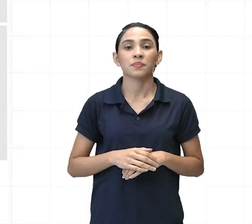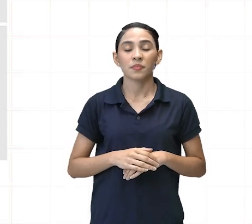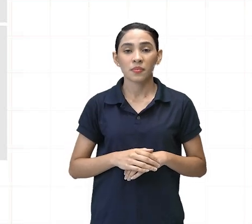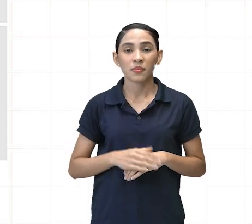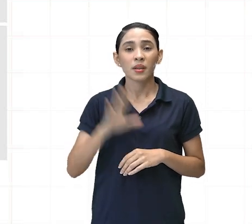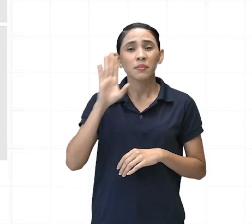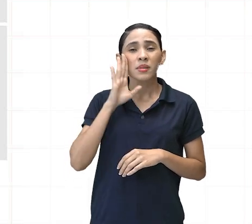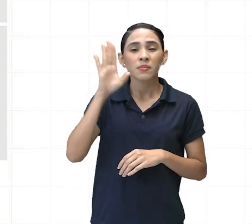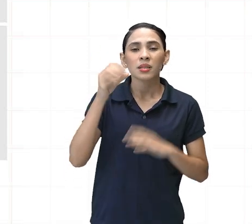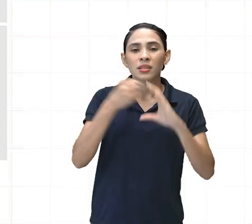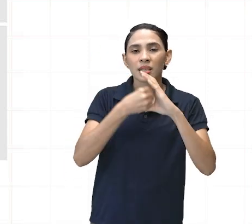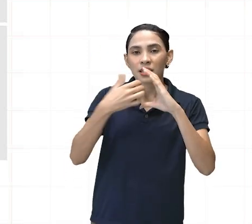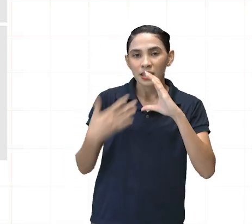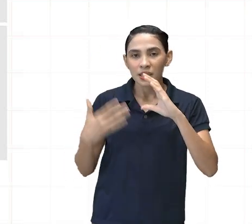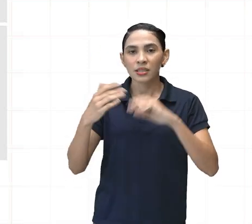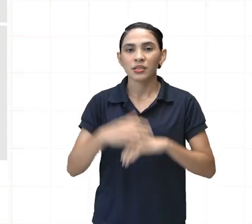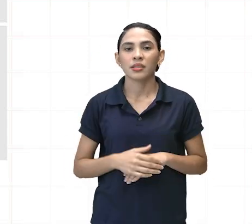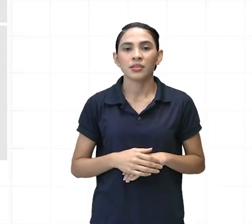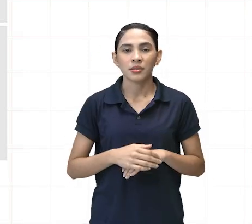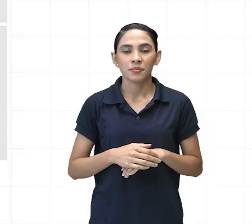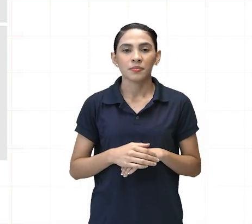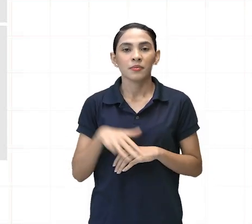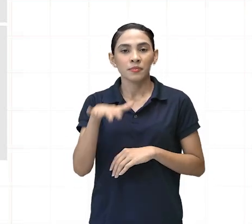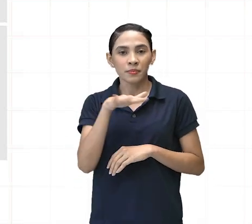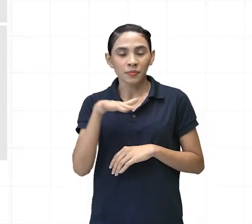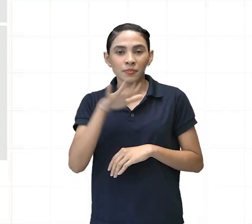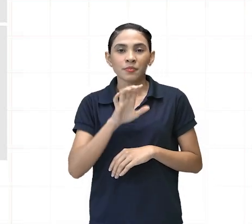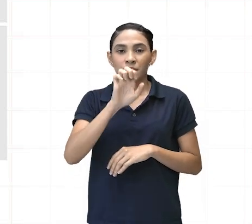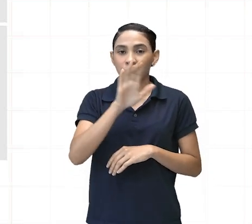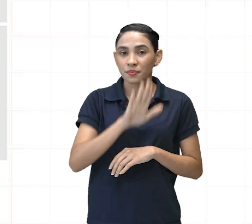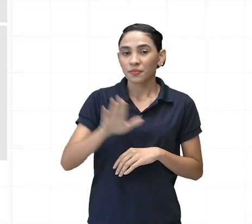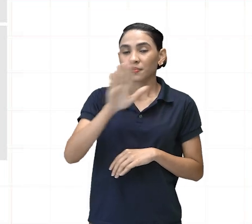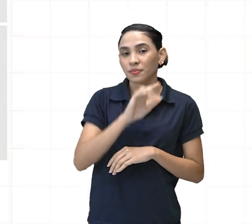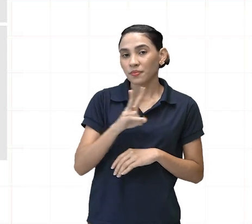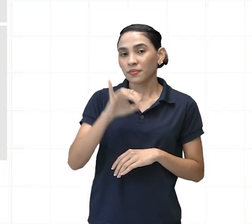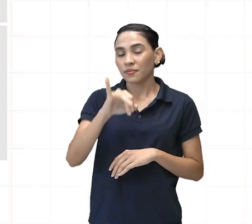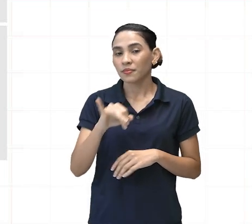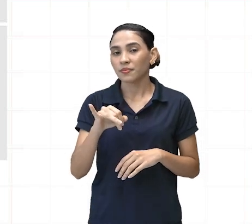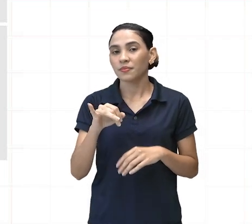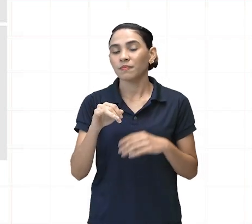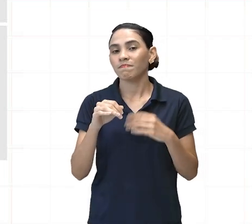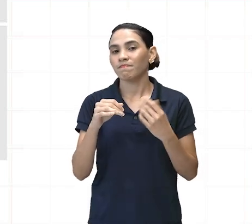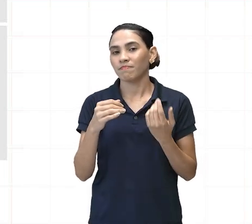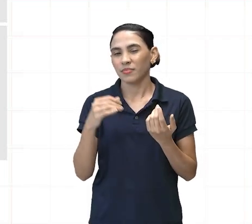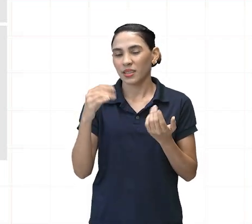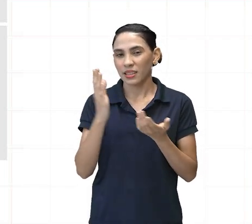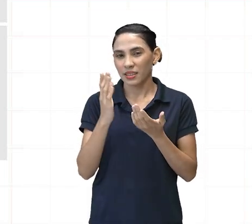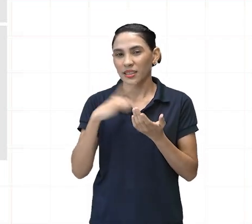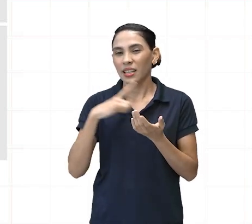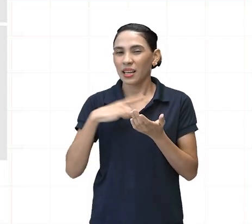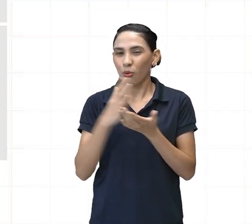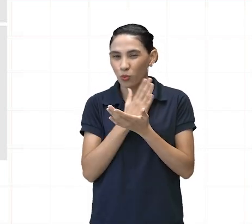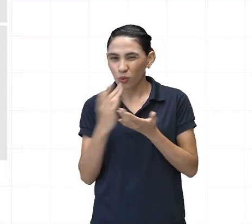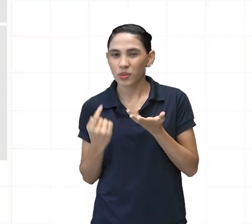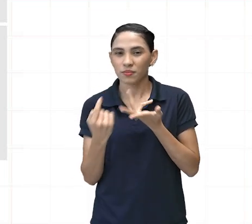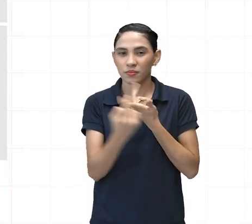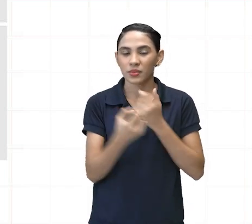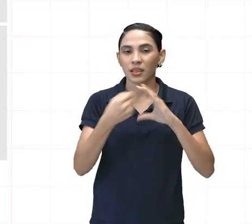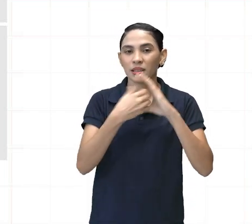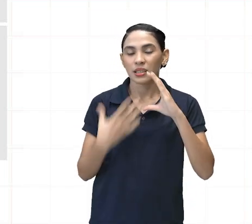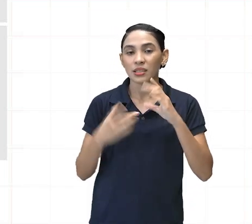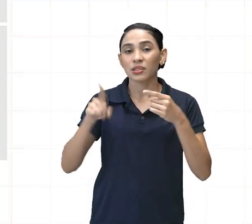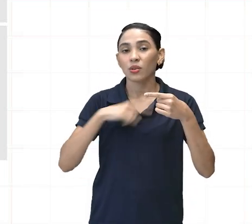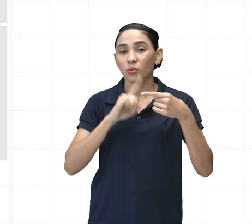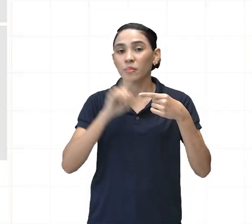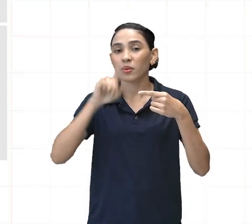Esses principais aspectos na Europa, gente, vai se dar aí por algumas características. Uma delas vai